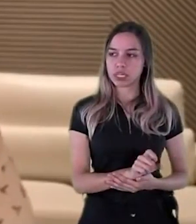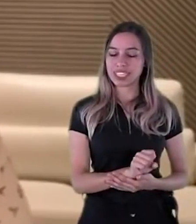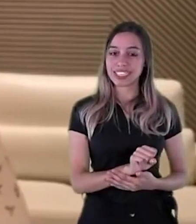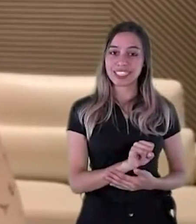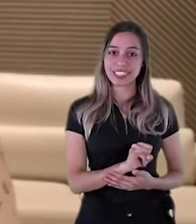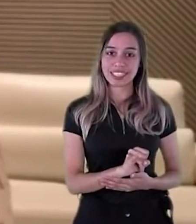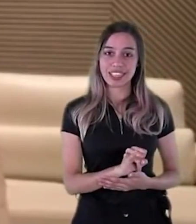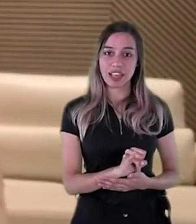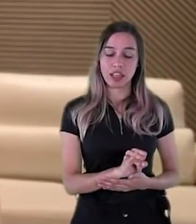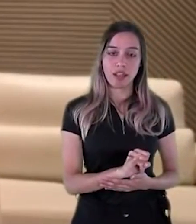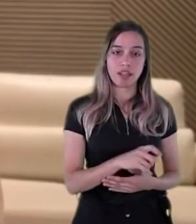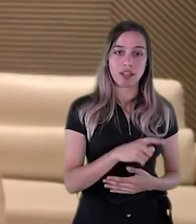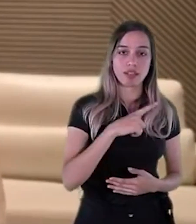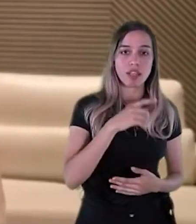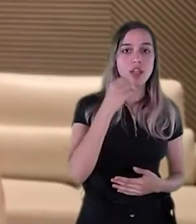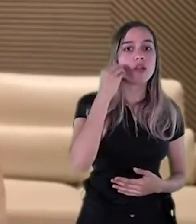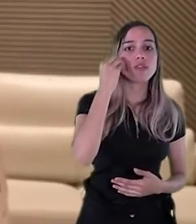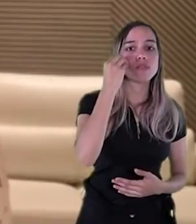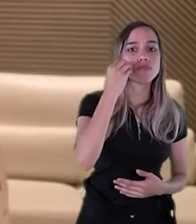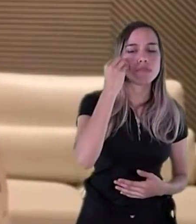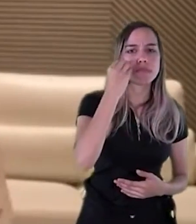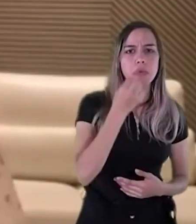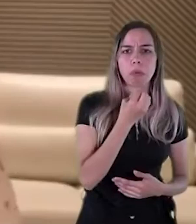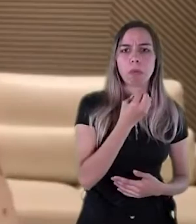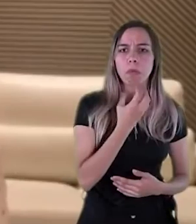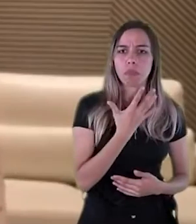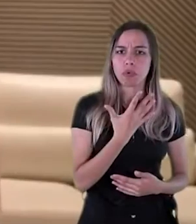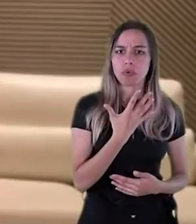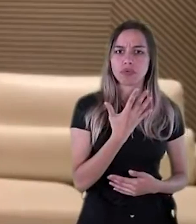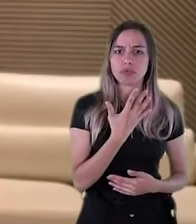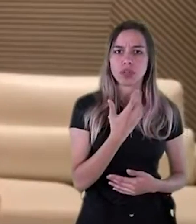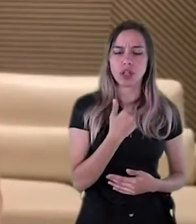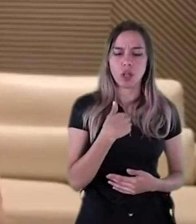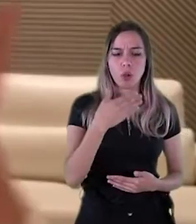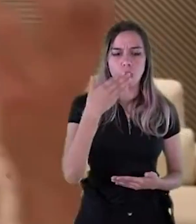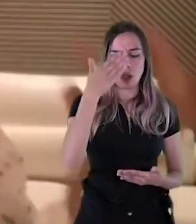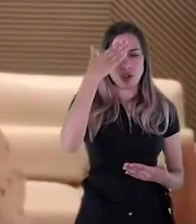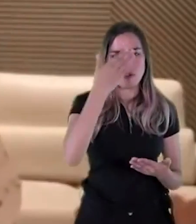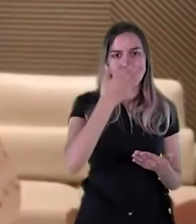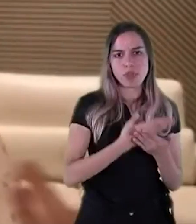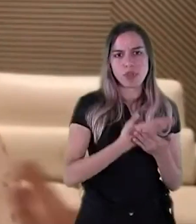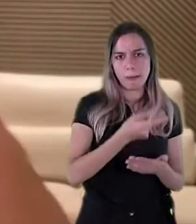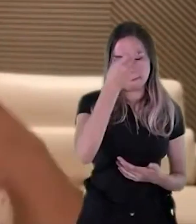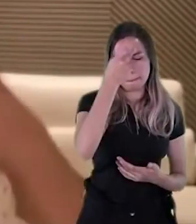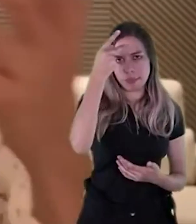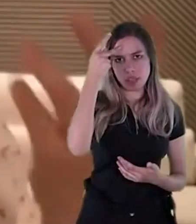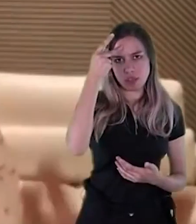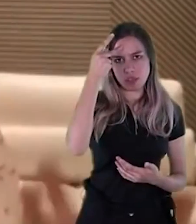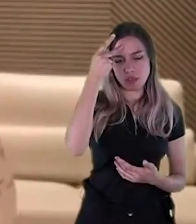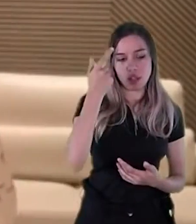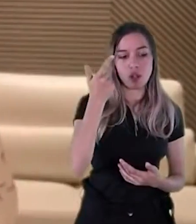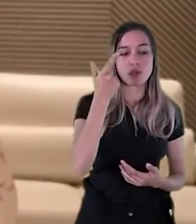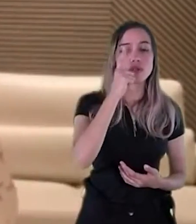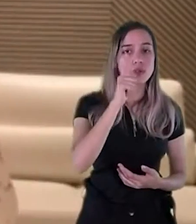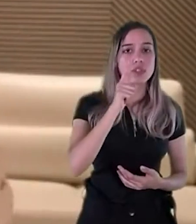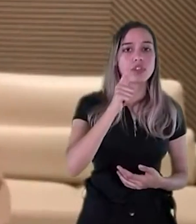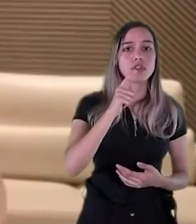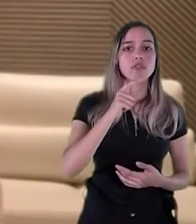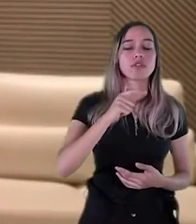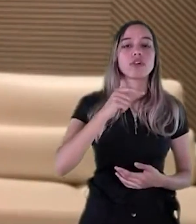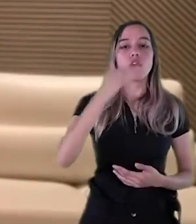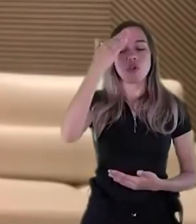boa experiência de confiar em alguém, será mais fácil confiar numa força superior que a gente chama de